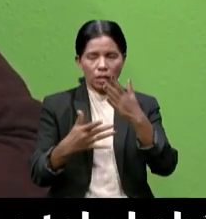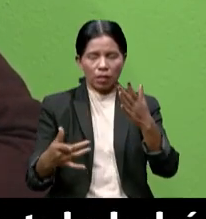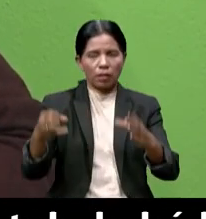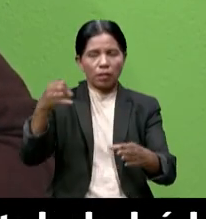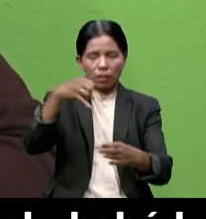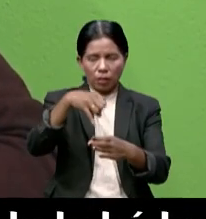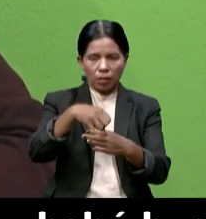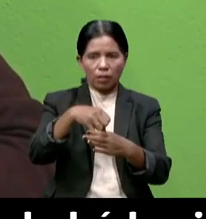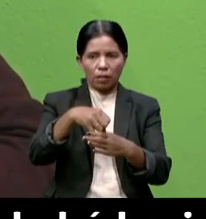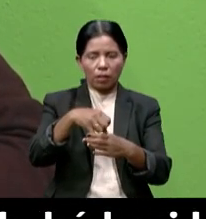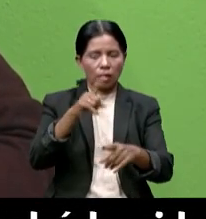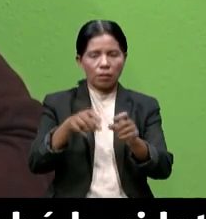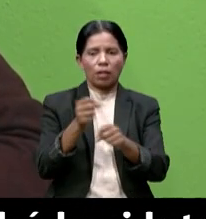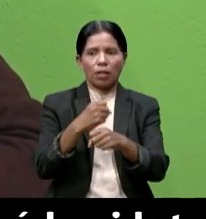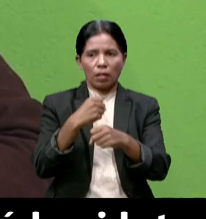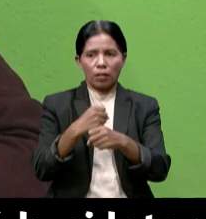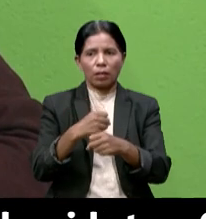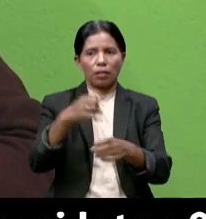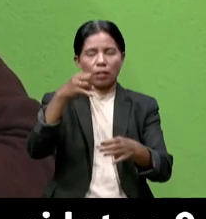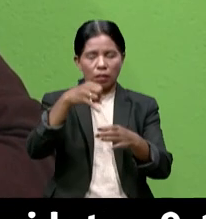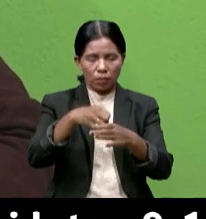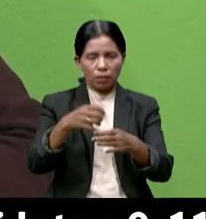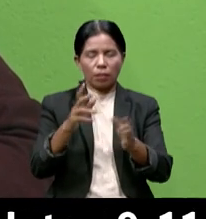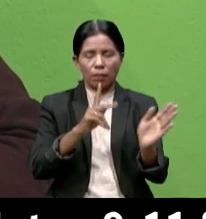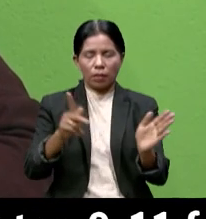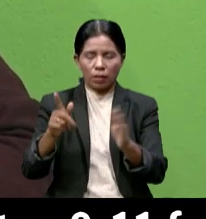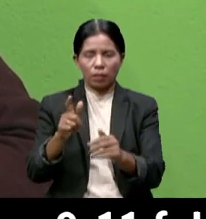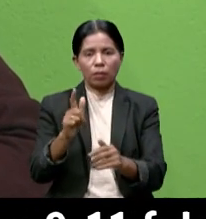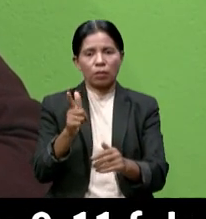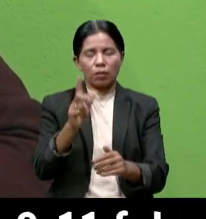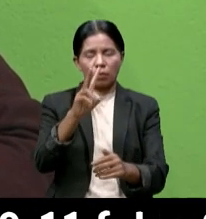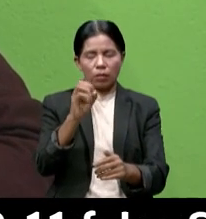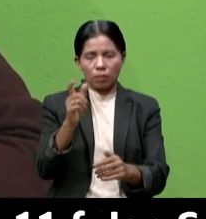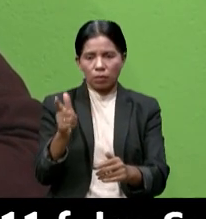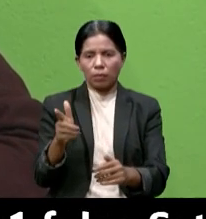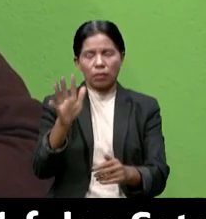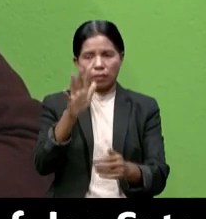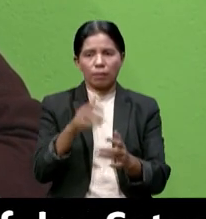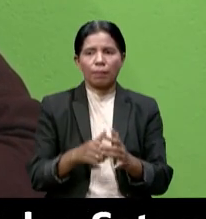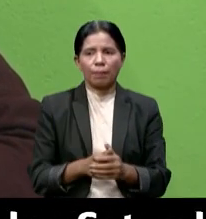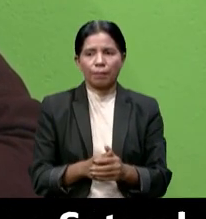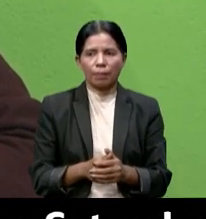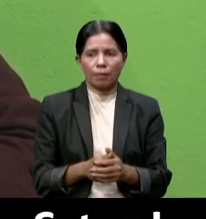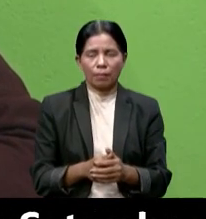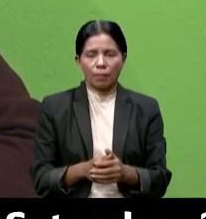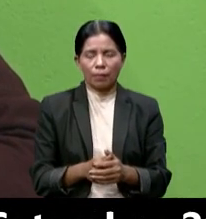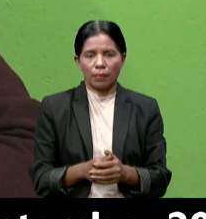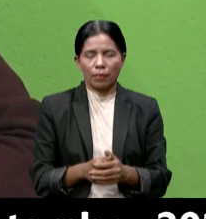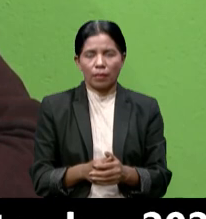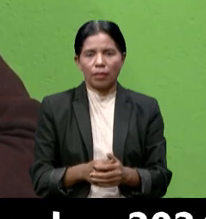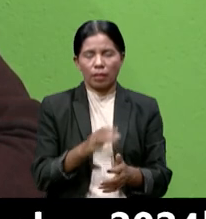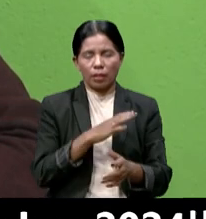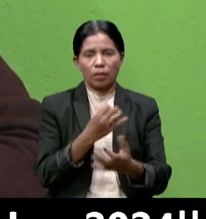be mak durante ne la bele halomus incluído todo no plano 2025 nia espera cada